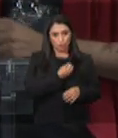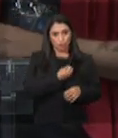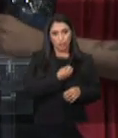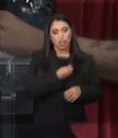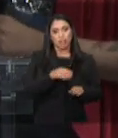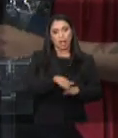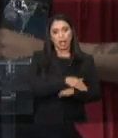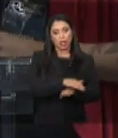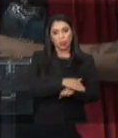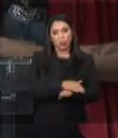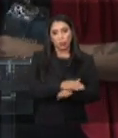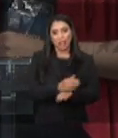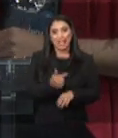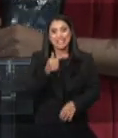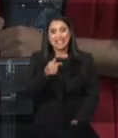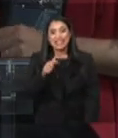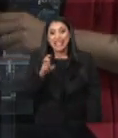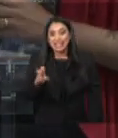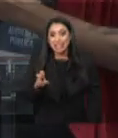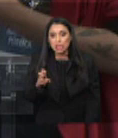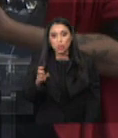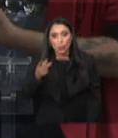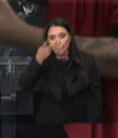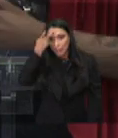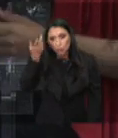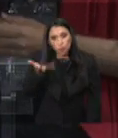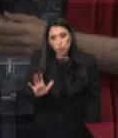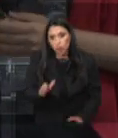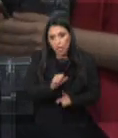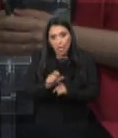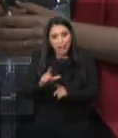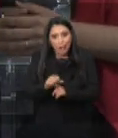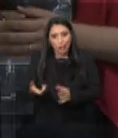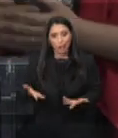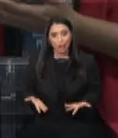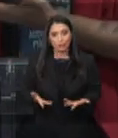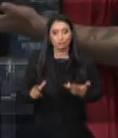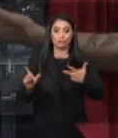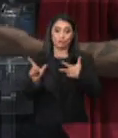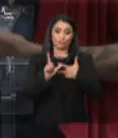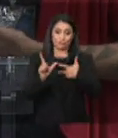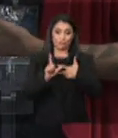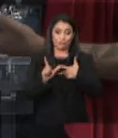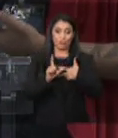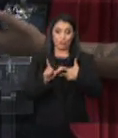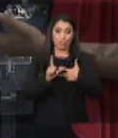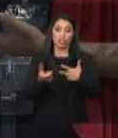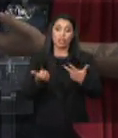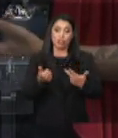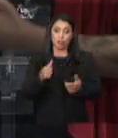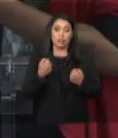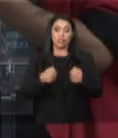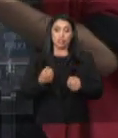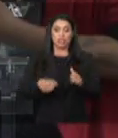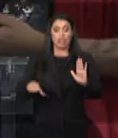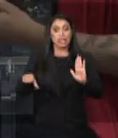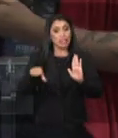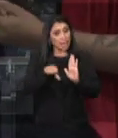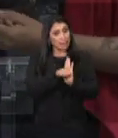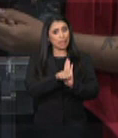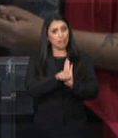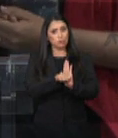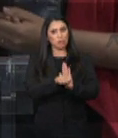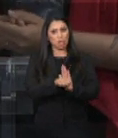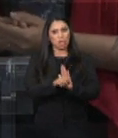recusas da população no âmbito legislativo a gente precisa trazer o debate da criminalização da profobia e no âmbito